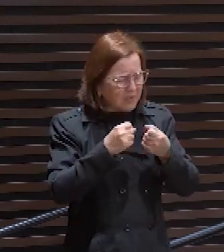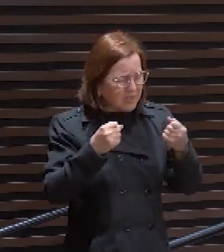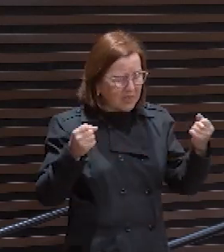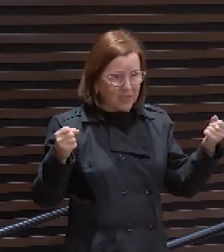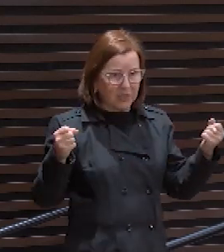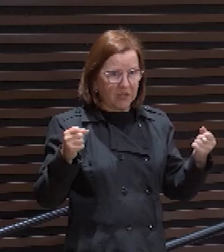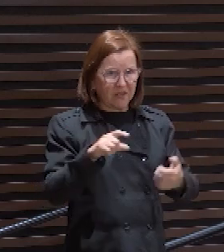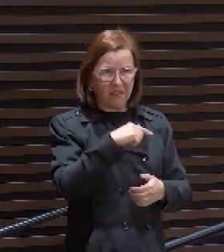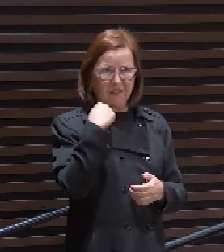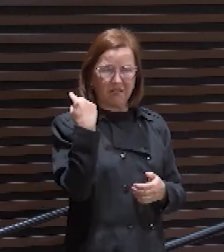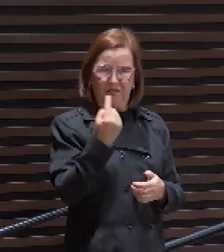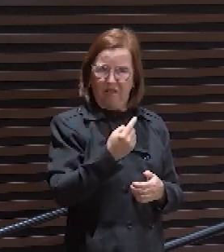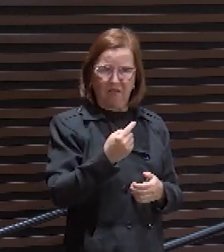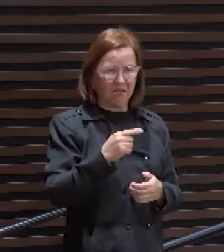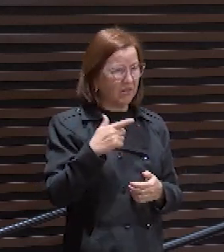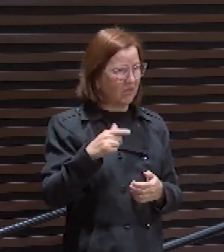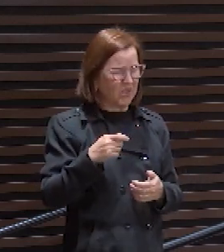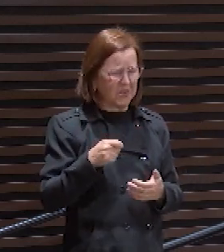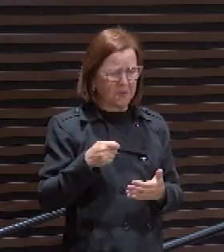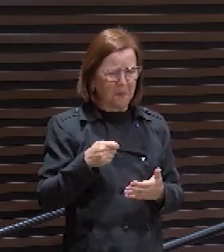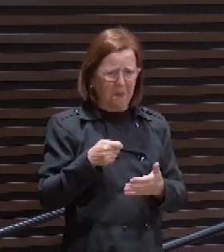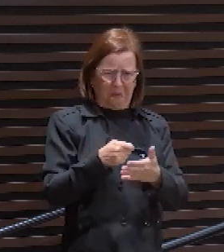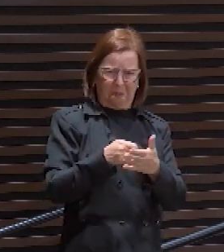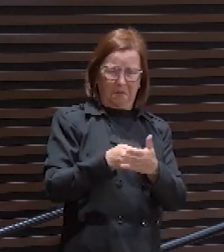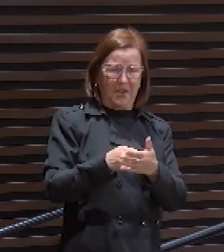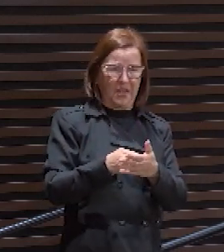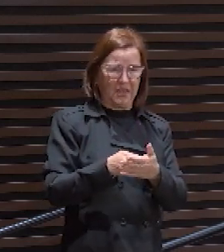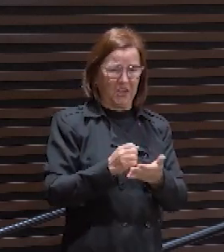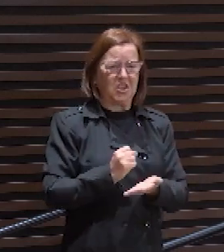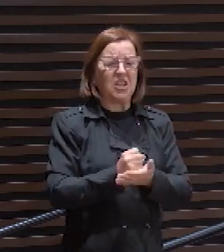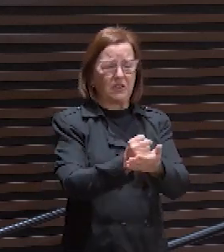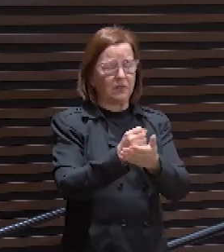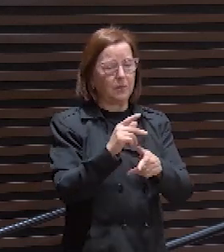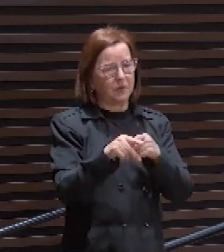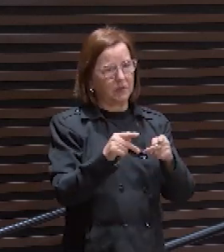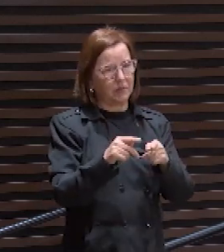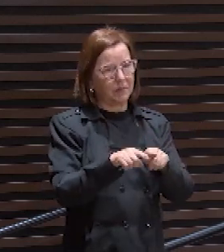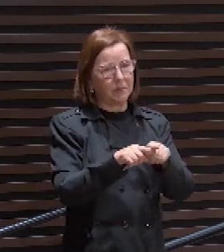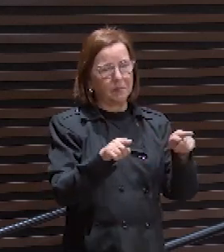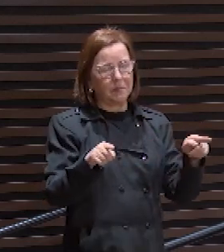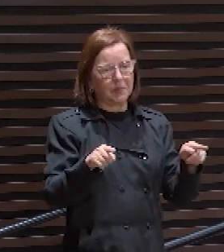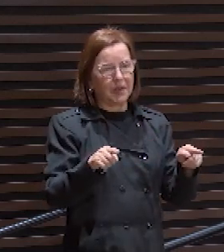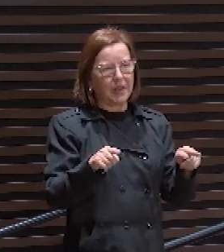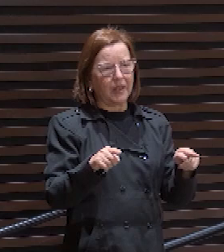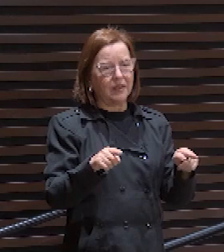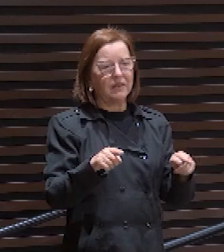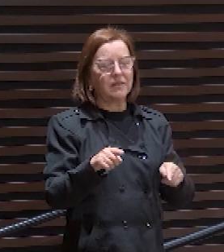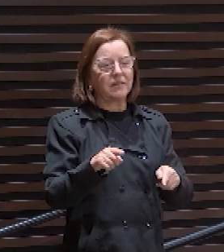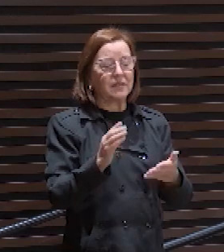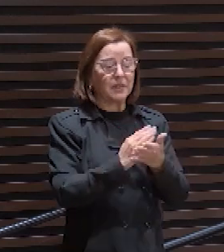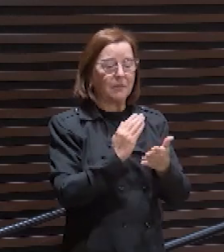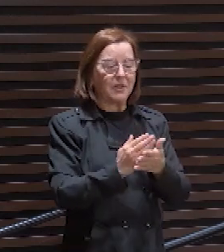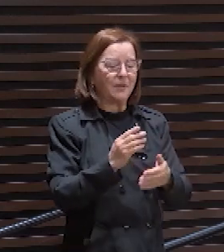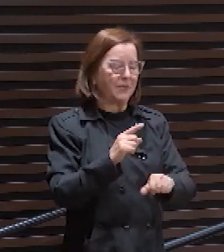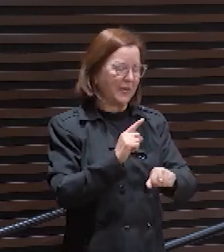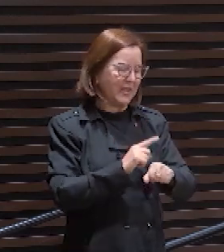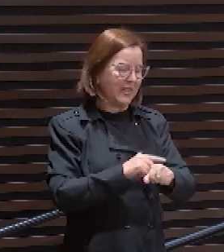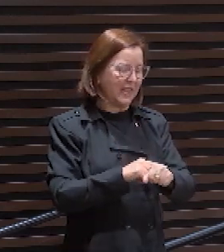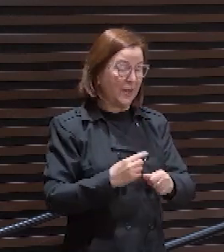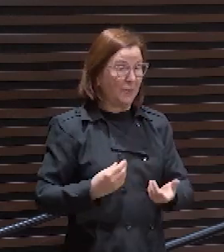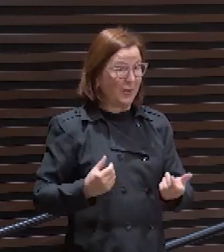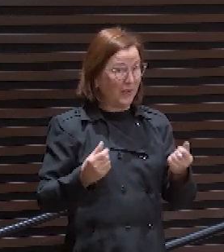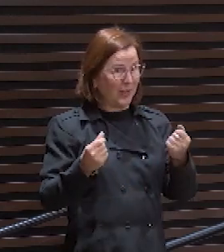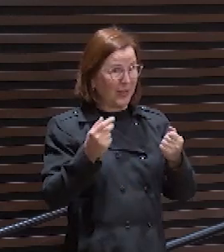partir da perspectiva deste mundo, de socorrermos essas pessoas. Porém, disponibilizamos tempo, dinheiro. As pessoas